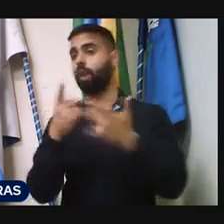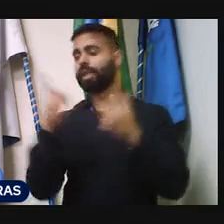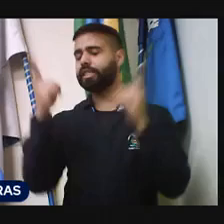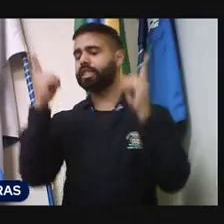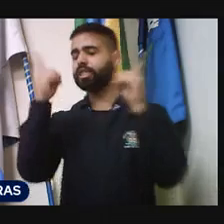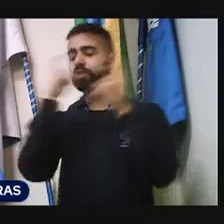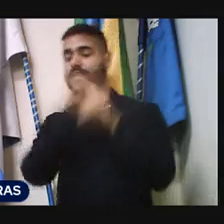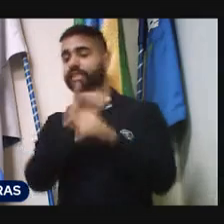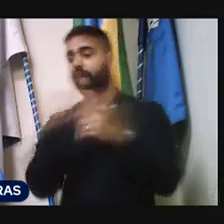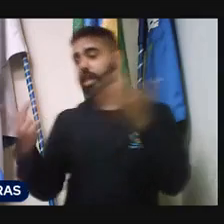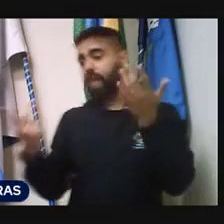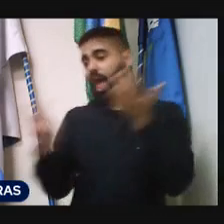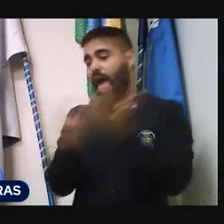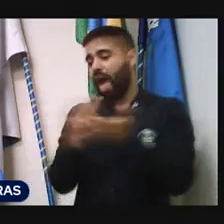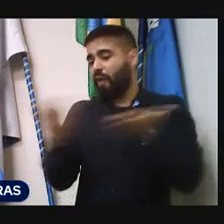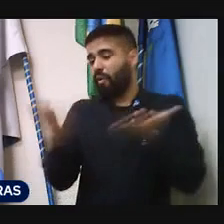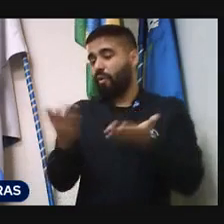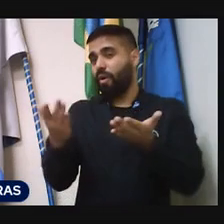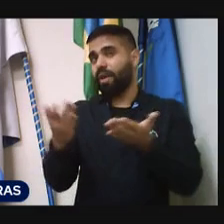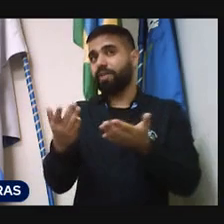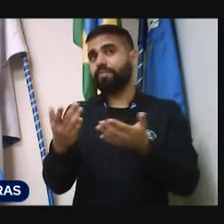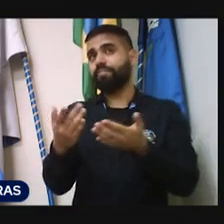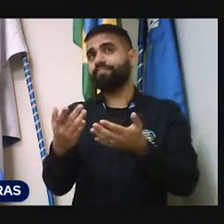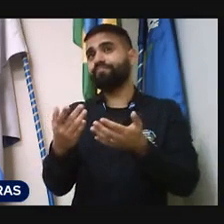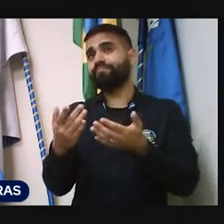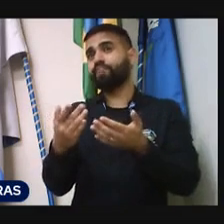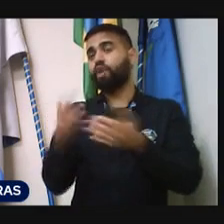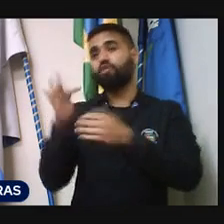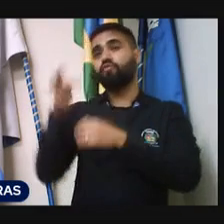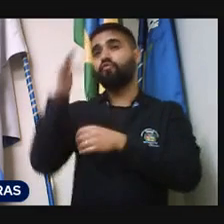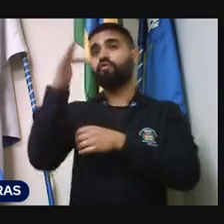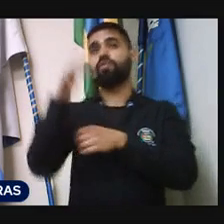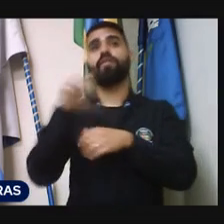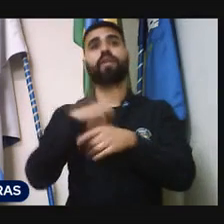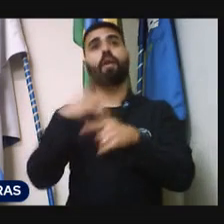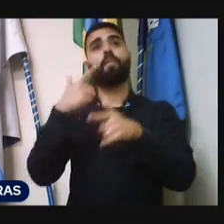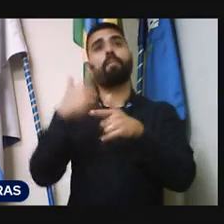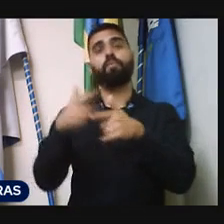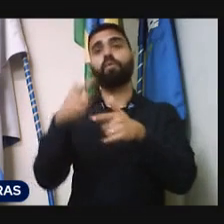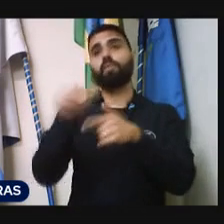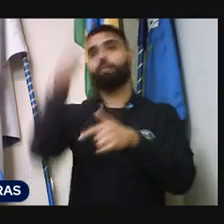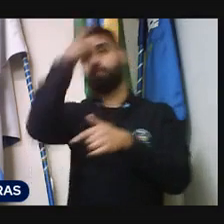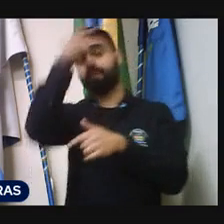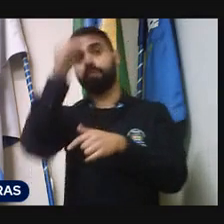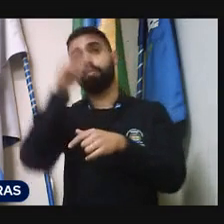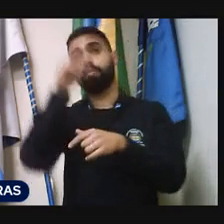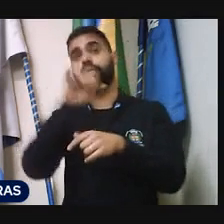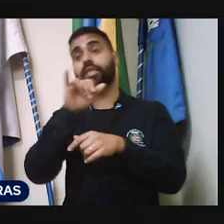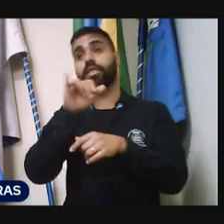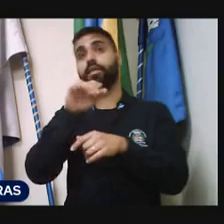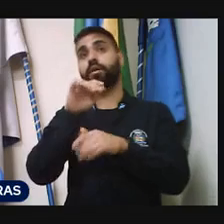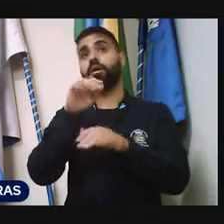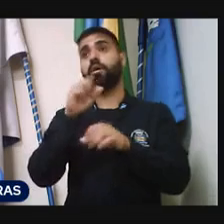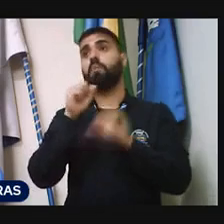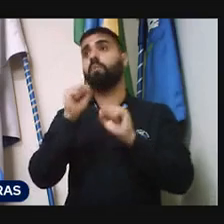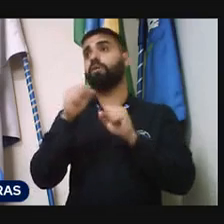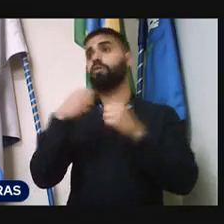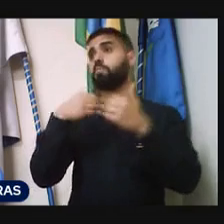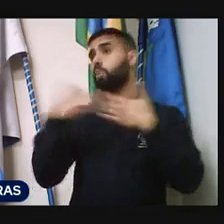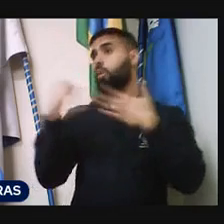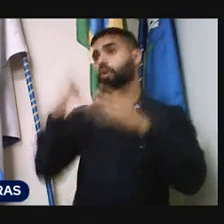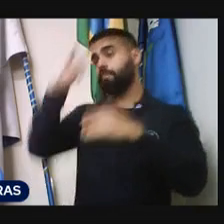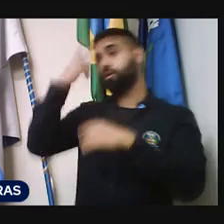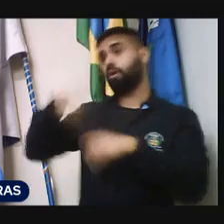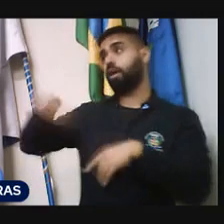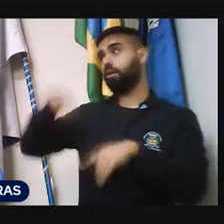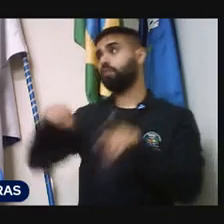se nós errarmos aqui nós vamos dar peso para os próximos prefeitos que se Deus permitir pode ser qualquer um até um de